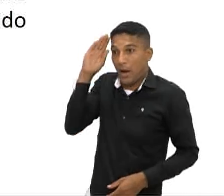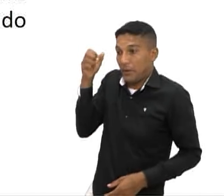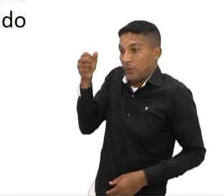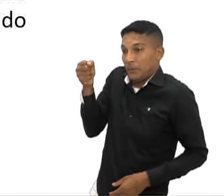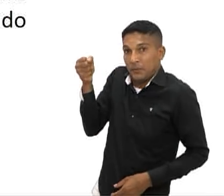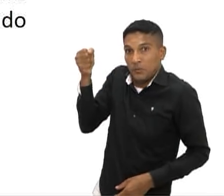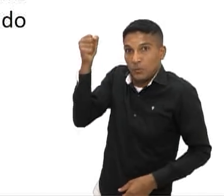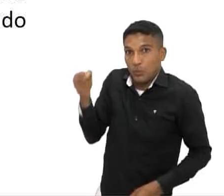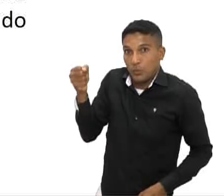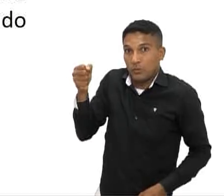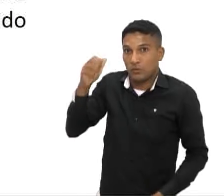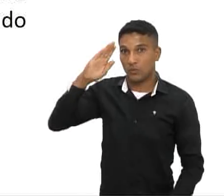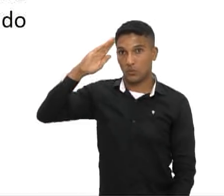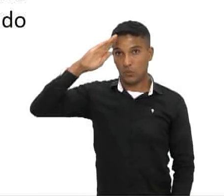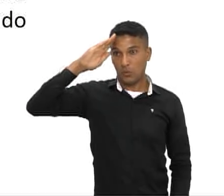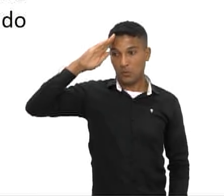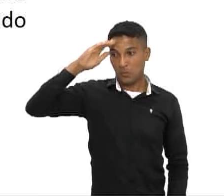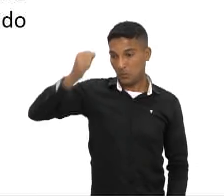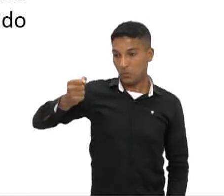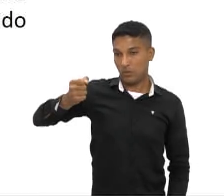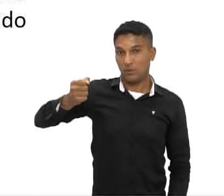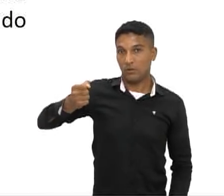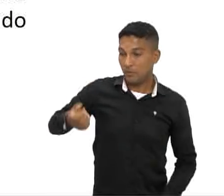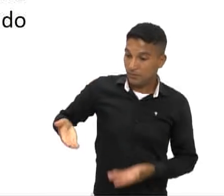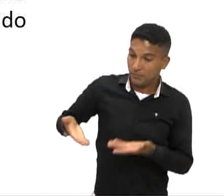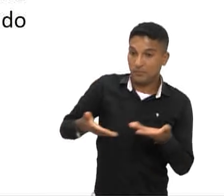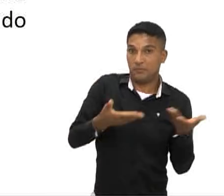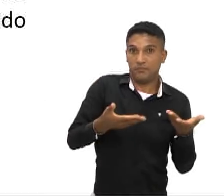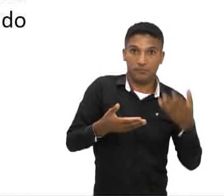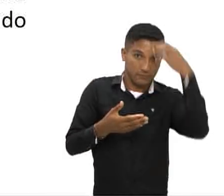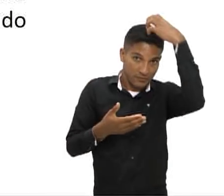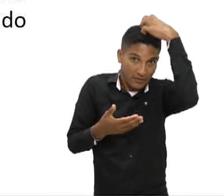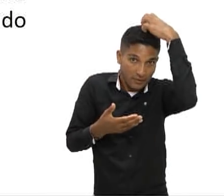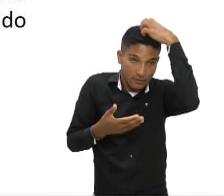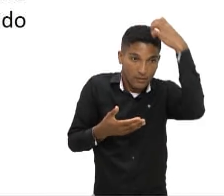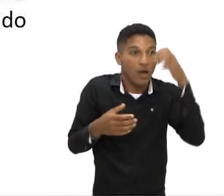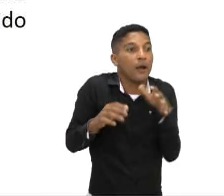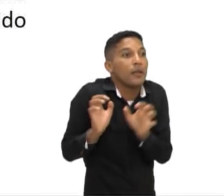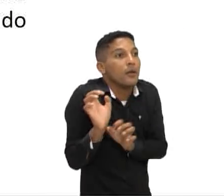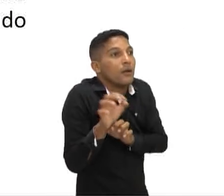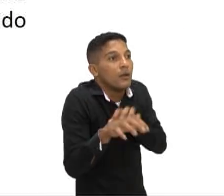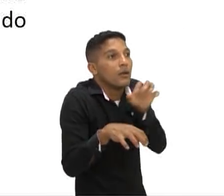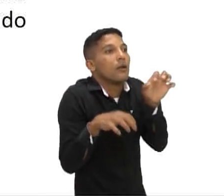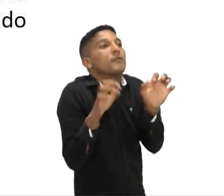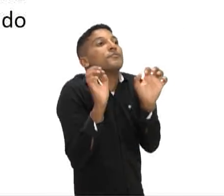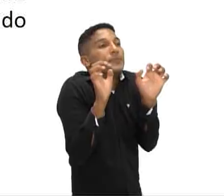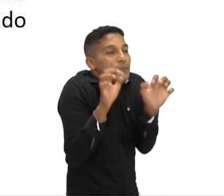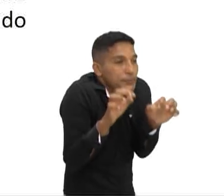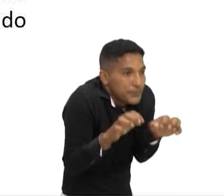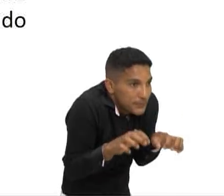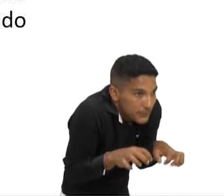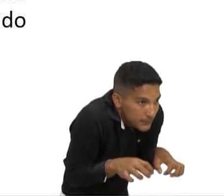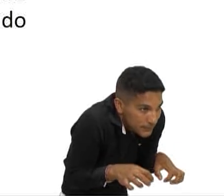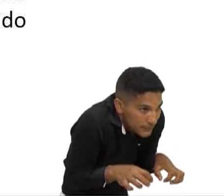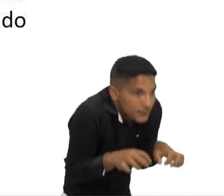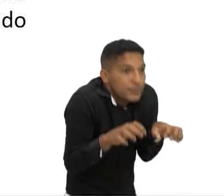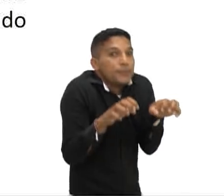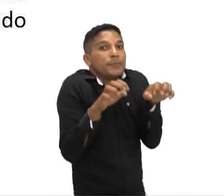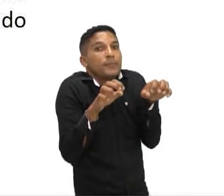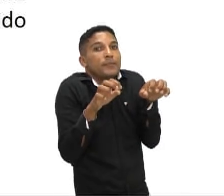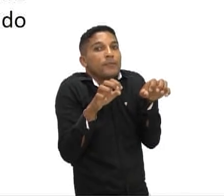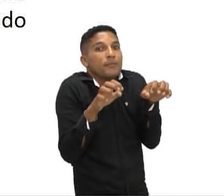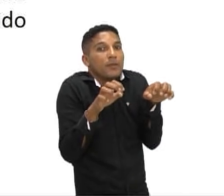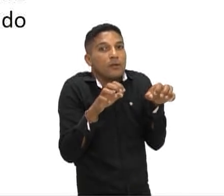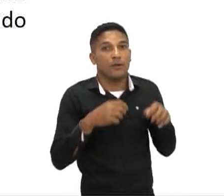do soberano, o gato se curvou em respeitoso cumprimento. Eu estava passando por estas bandas, meu